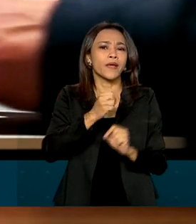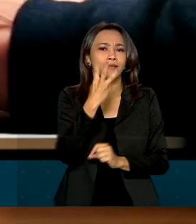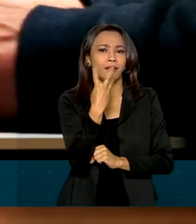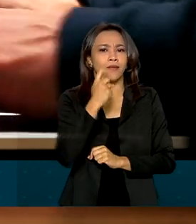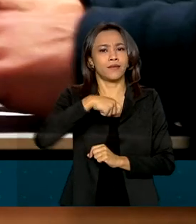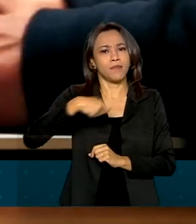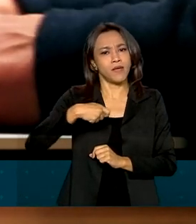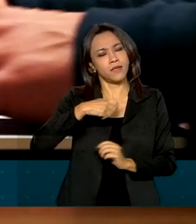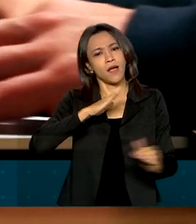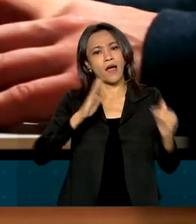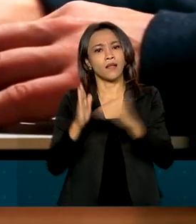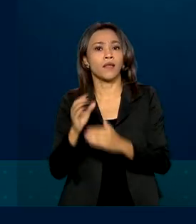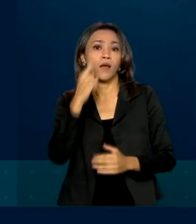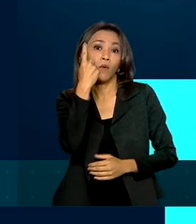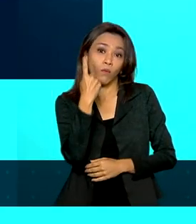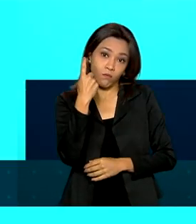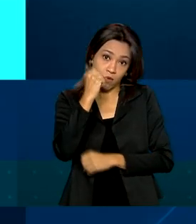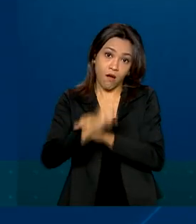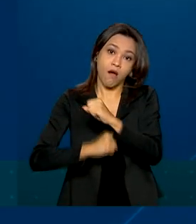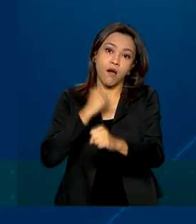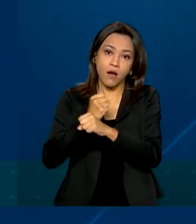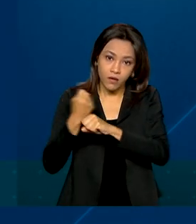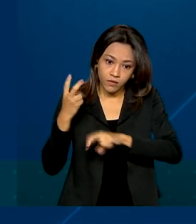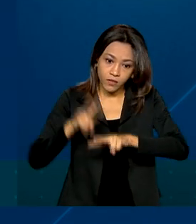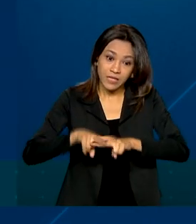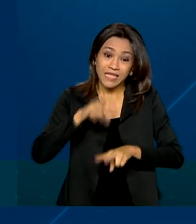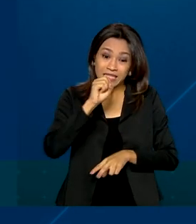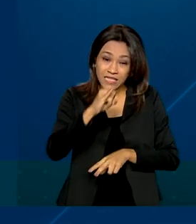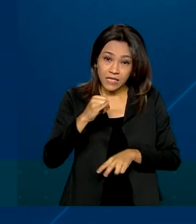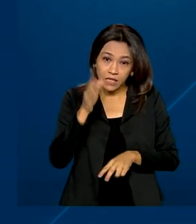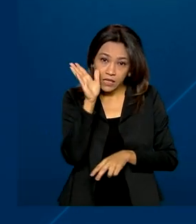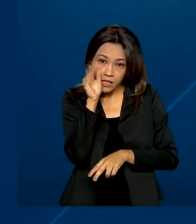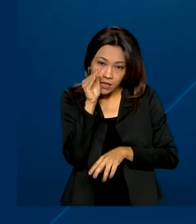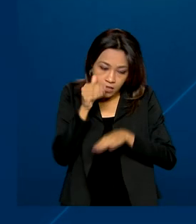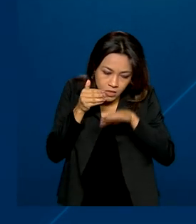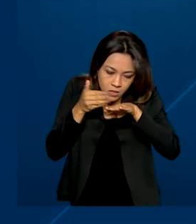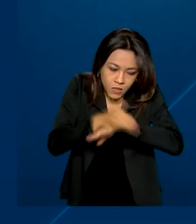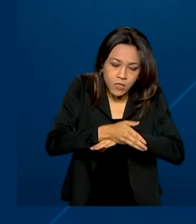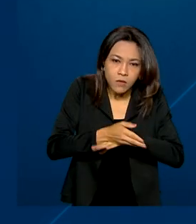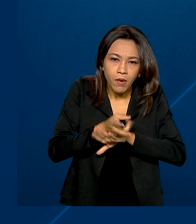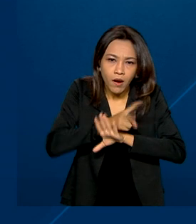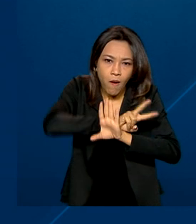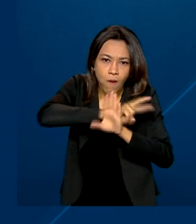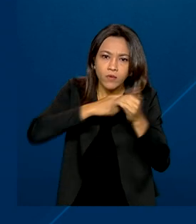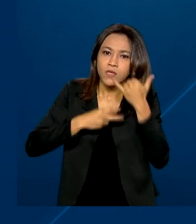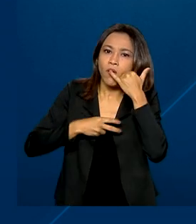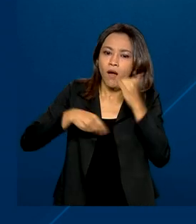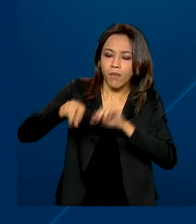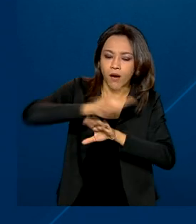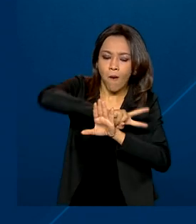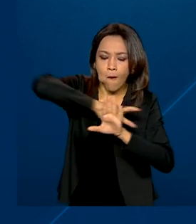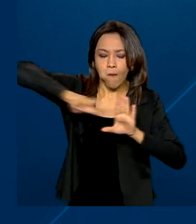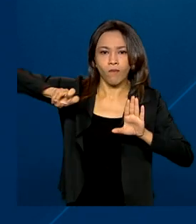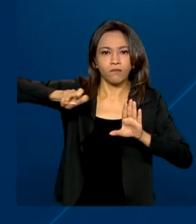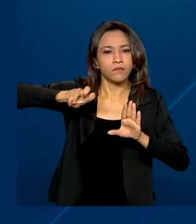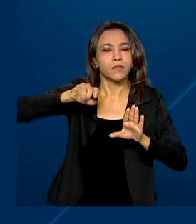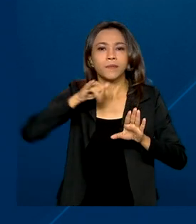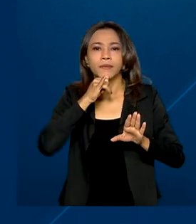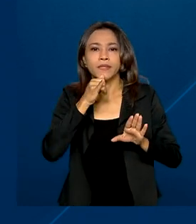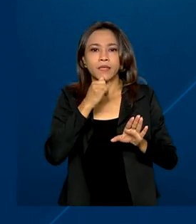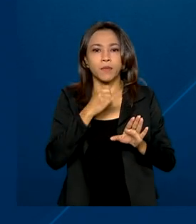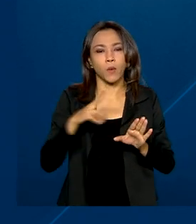três meses a um ano de Detenção se o hacker invadir seu celular para obter informações sigilosas como